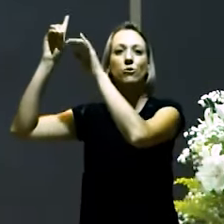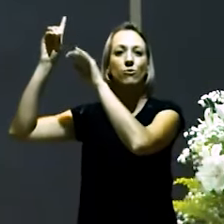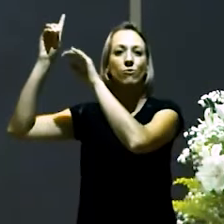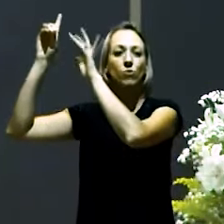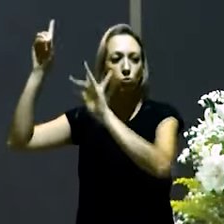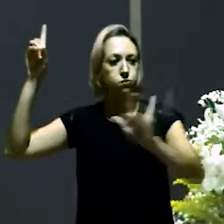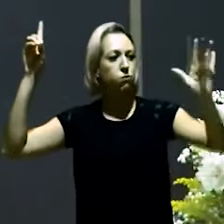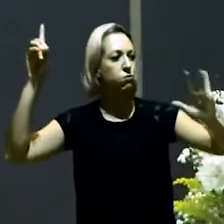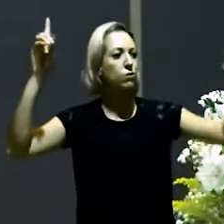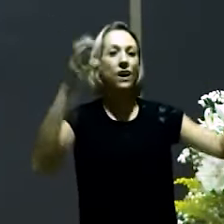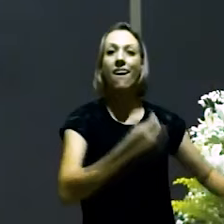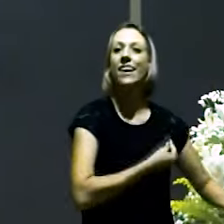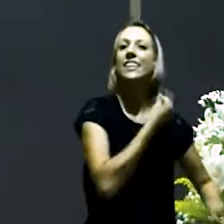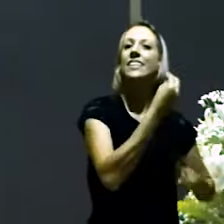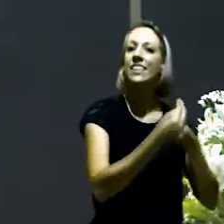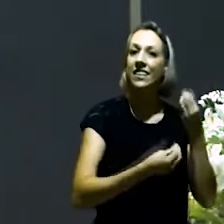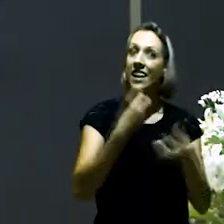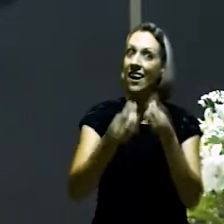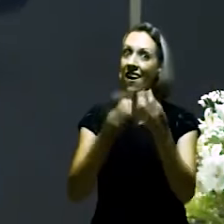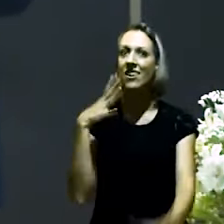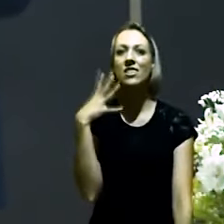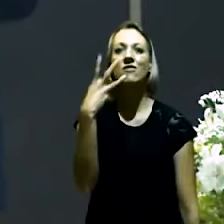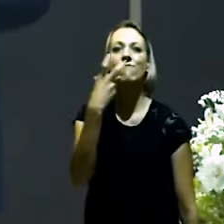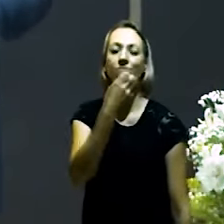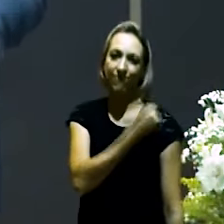juntamente com Cristo.